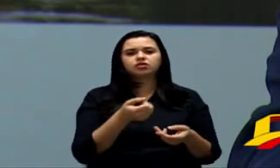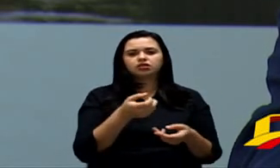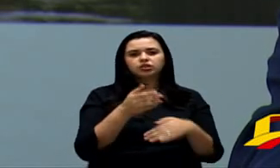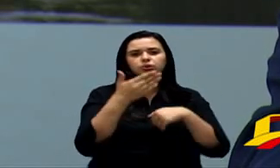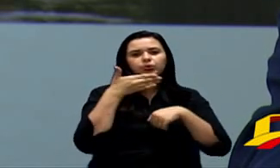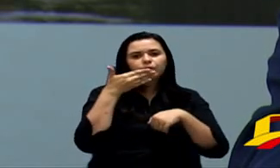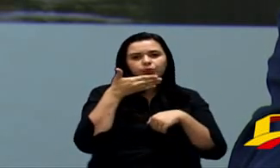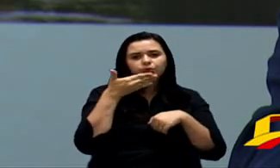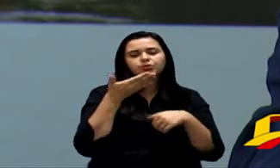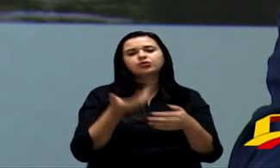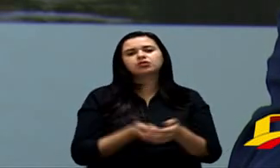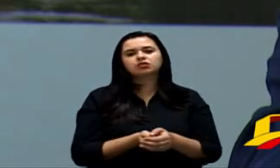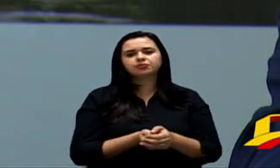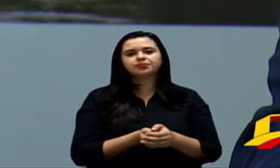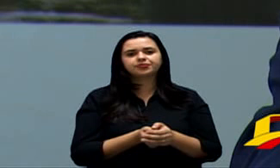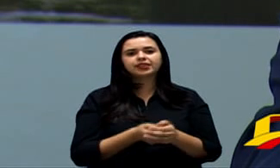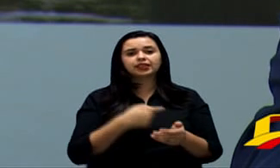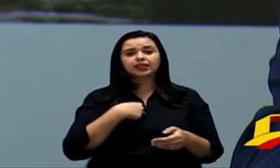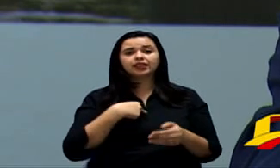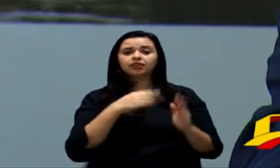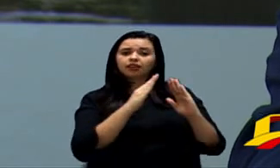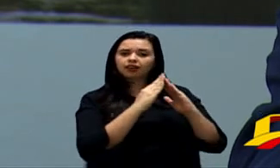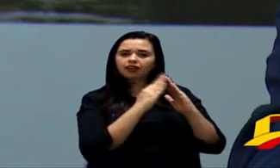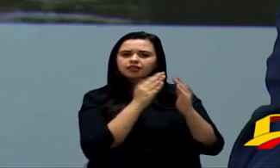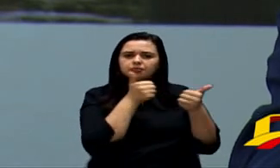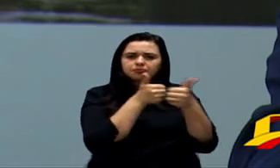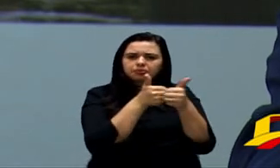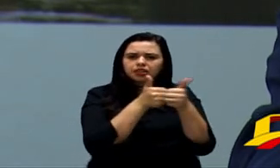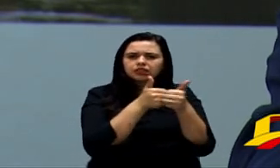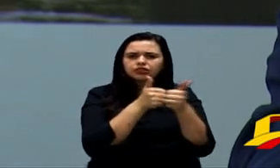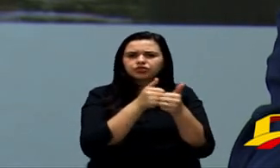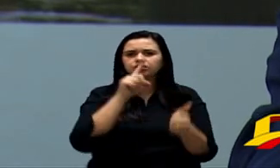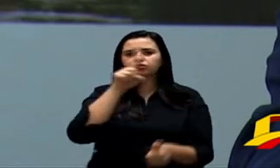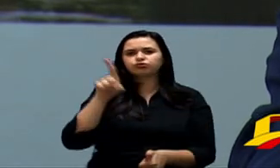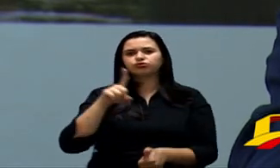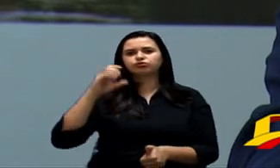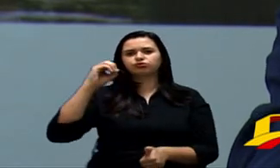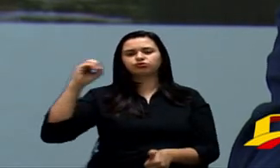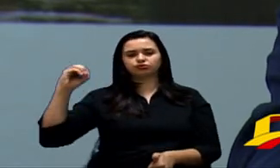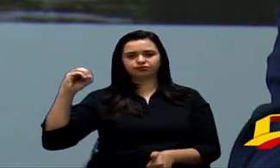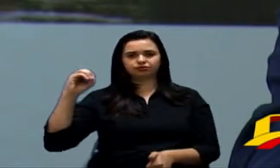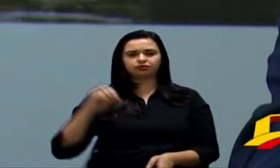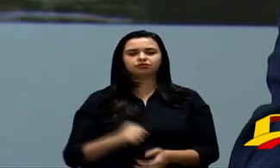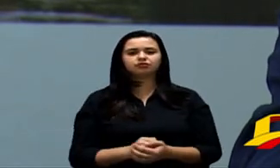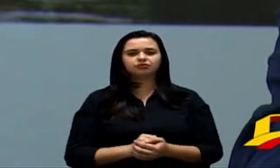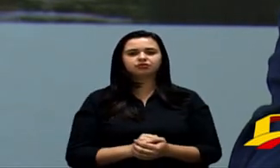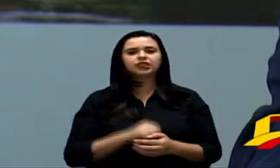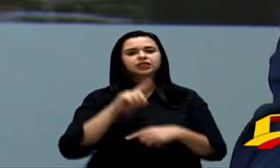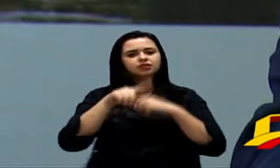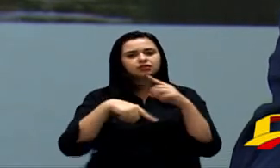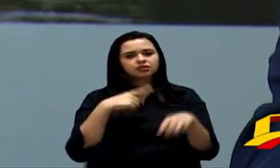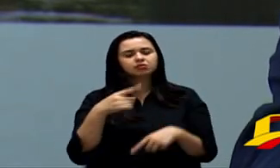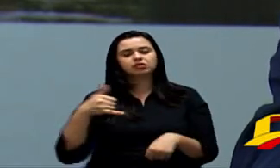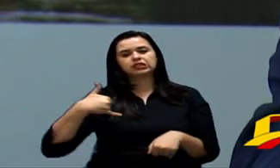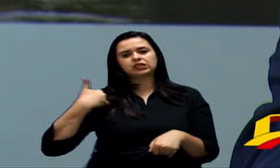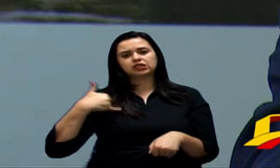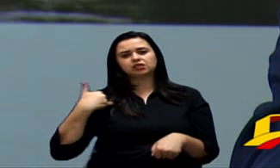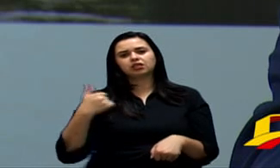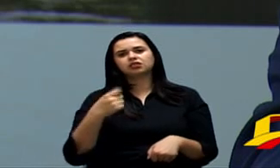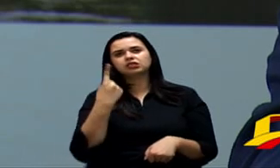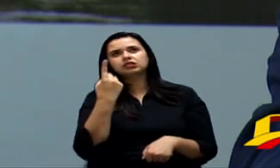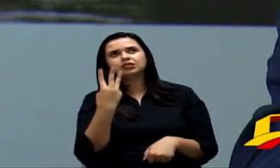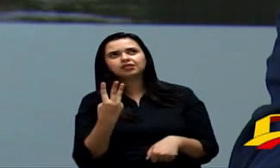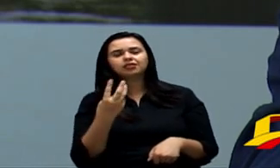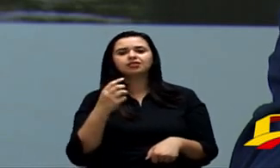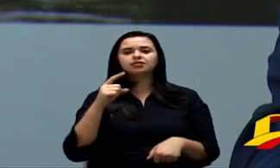Eu morei ali do lado, sou cria da Vila Aro. E na minha juventude, depois com meus 13, 14 anos, tive que morar para